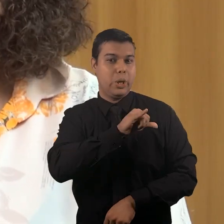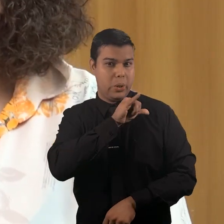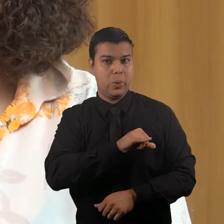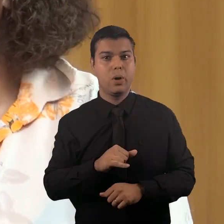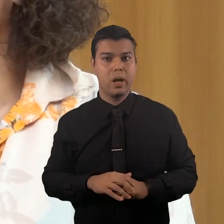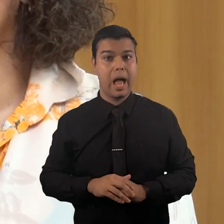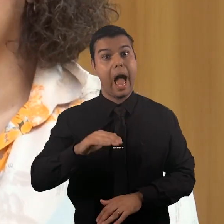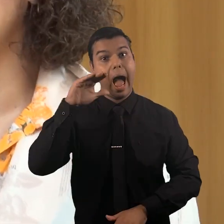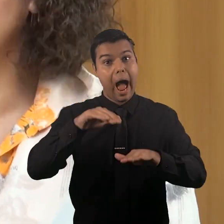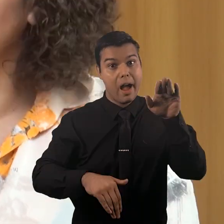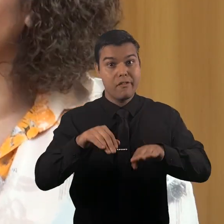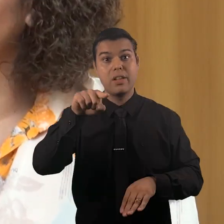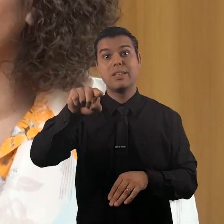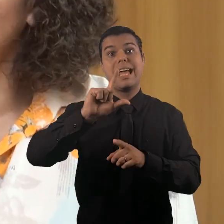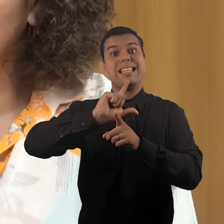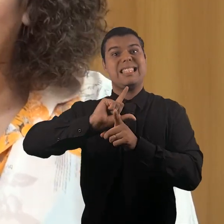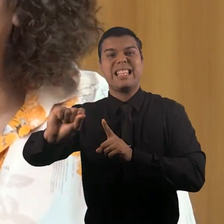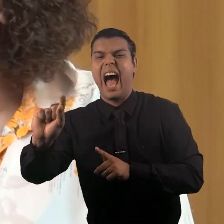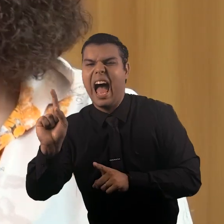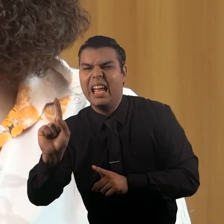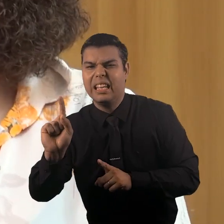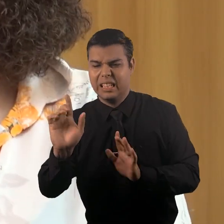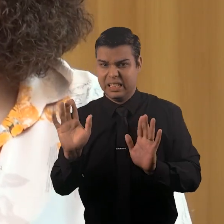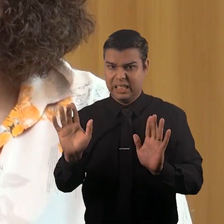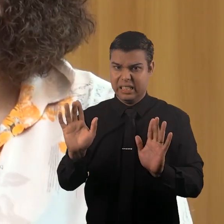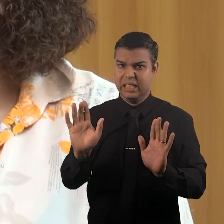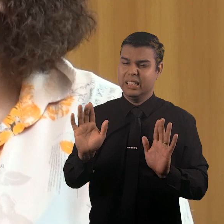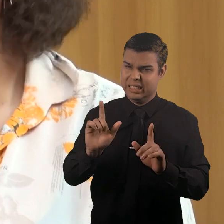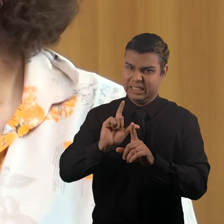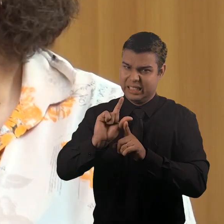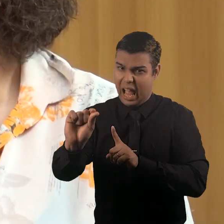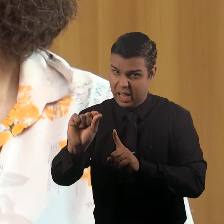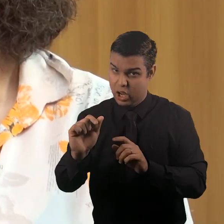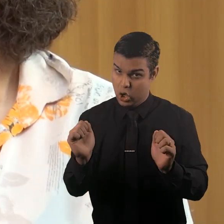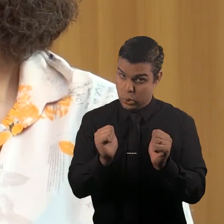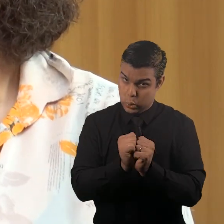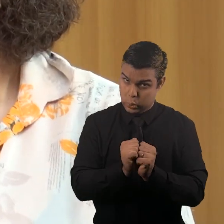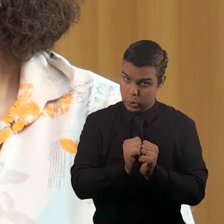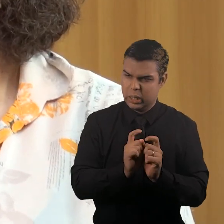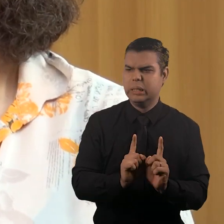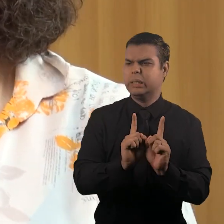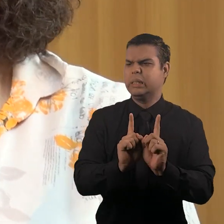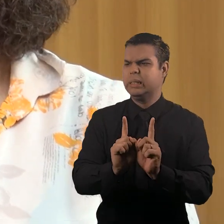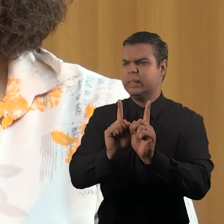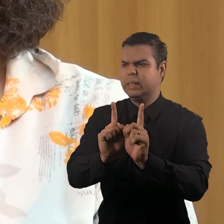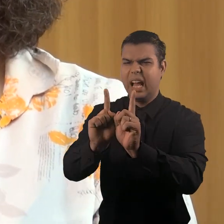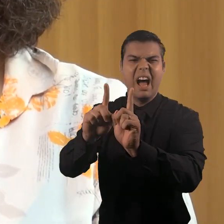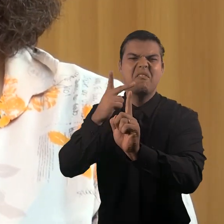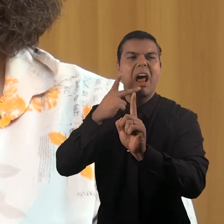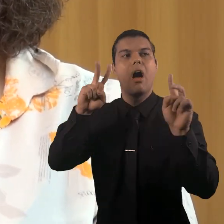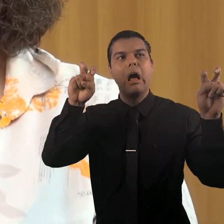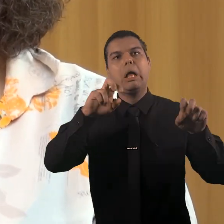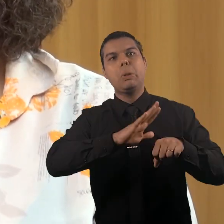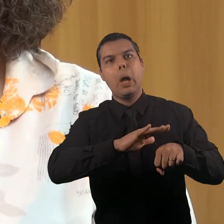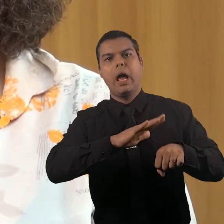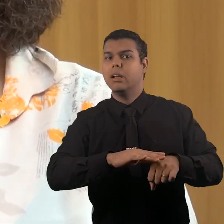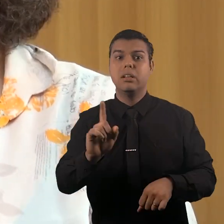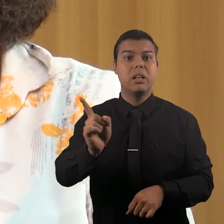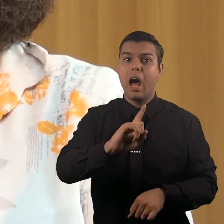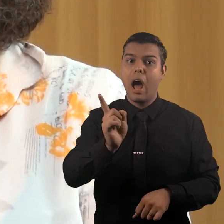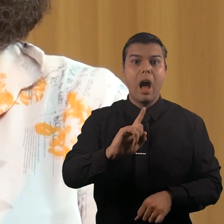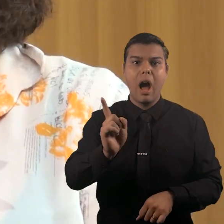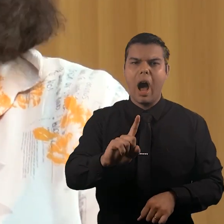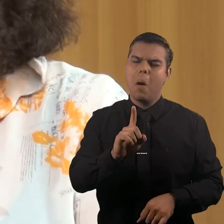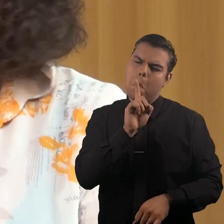só o fato de você sair e não falar de doença já é uma cura. Você tirar essa pessoa de dentro